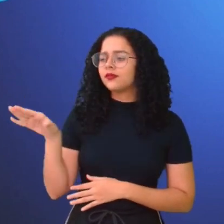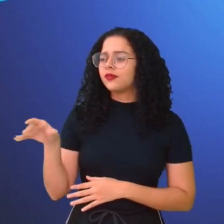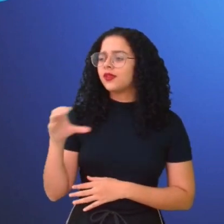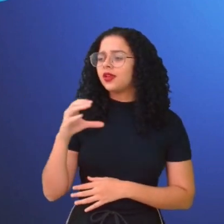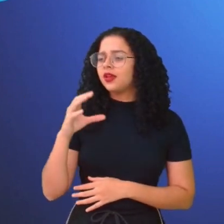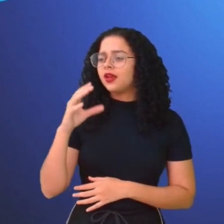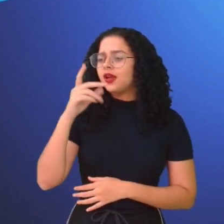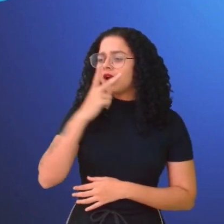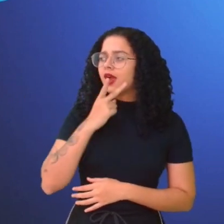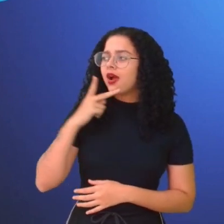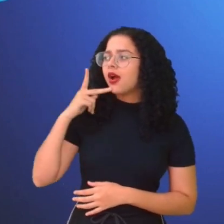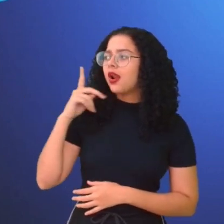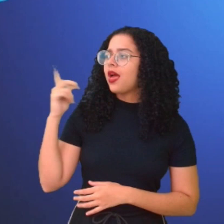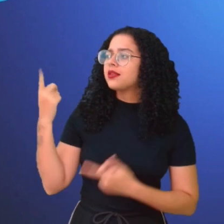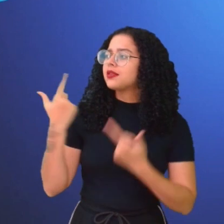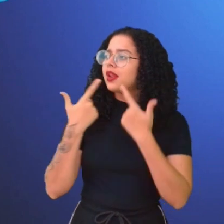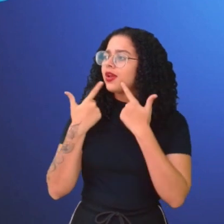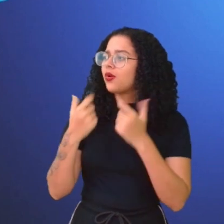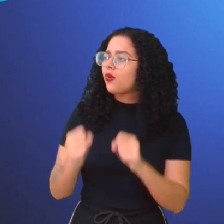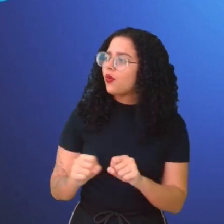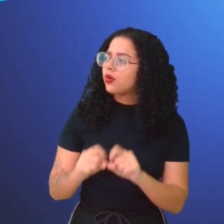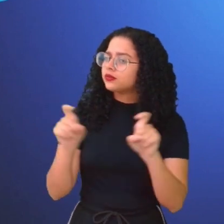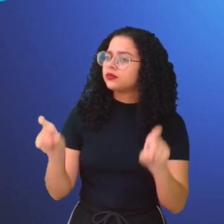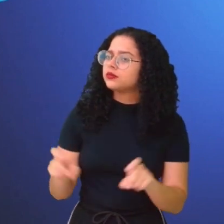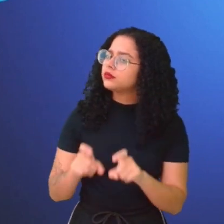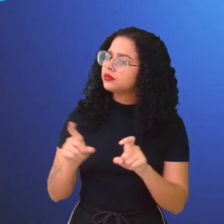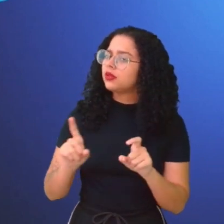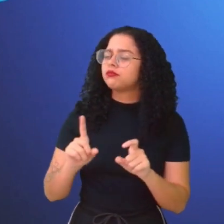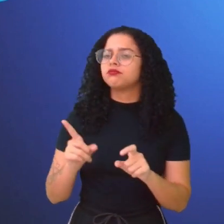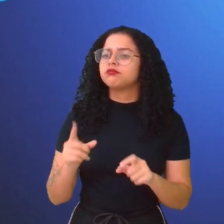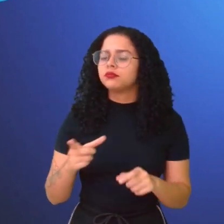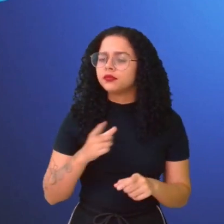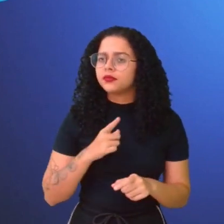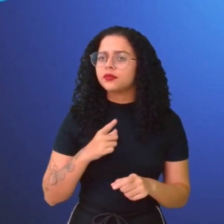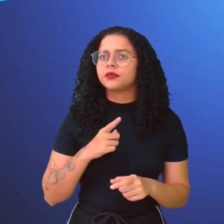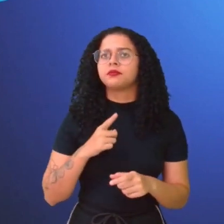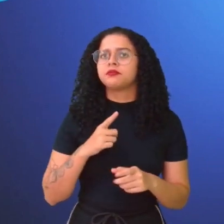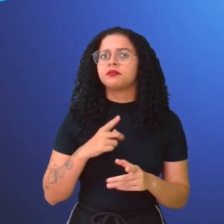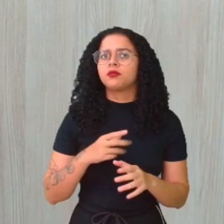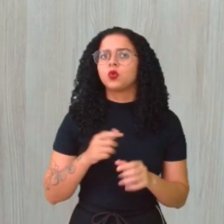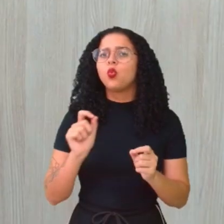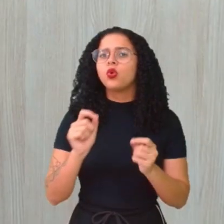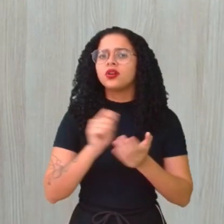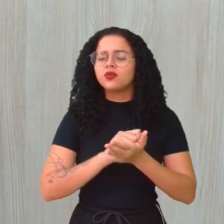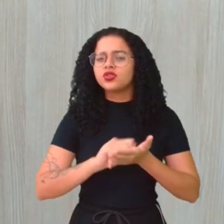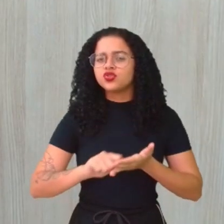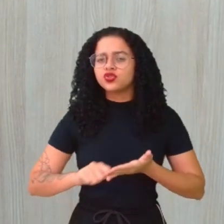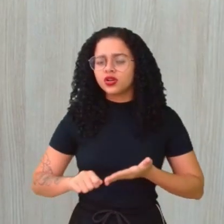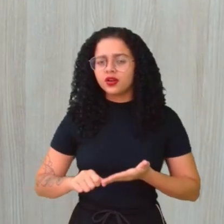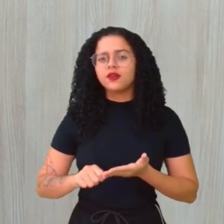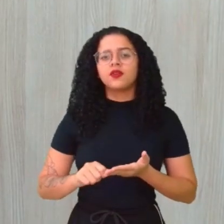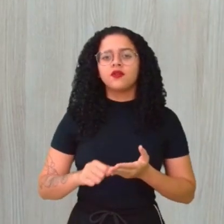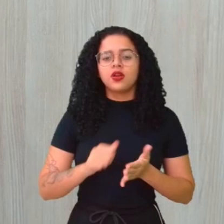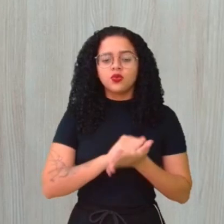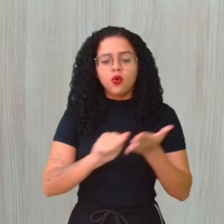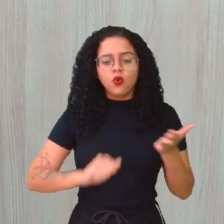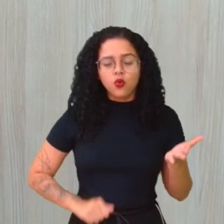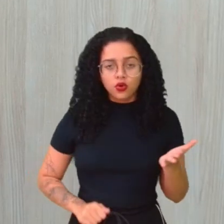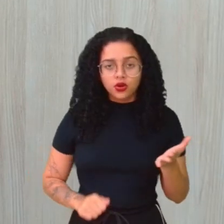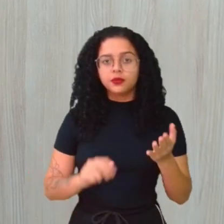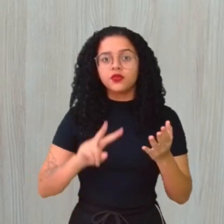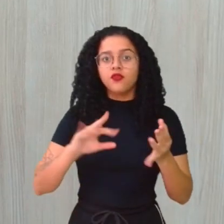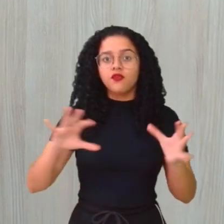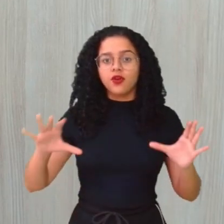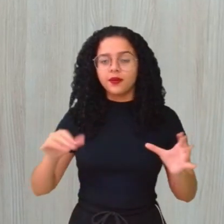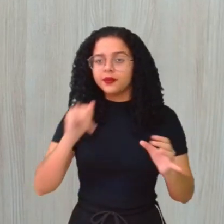essa linguagem de programação, ela é bem intuitiva, porque o que você vai escrever no seu algoritmo, na verdade, você vai